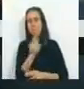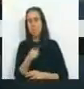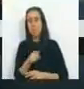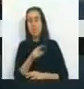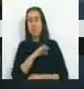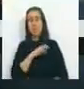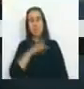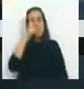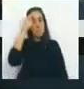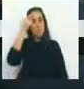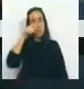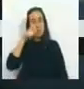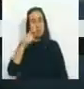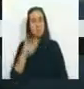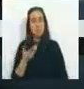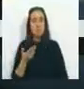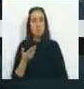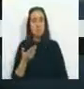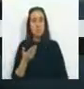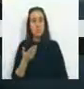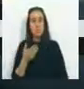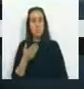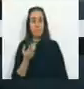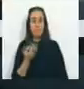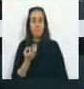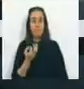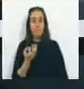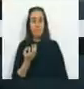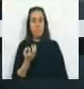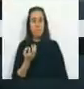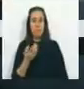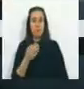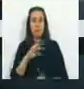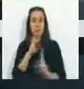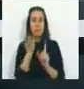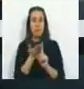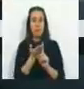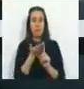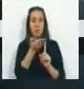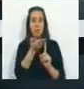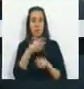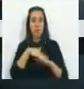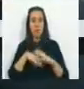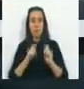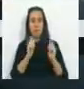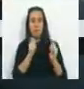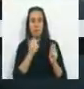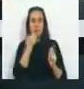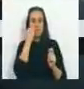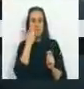aos senhores juízes que, pelos vistos, são autores de penas muito